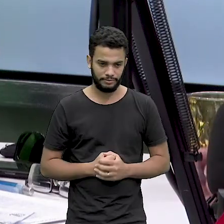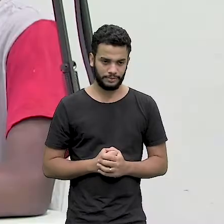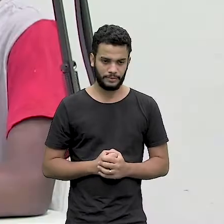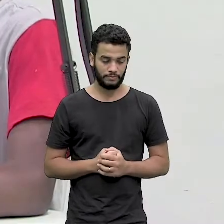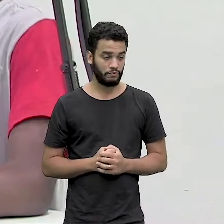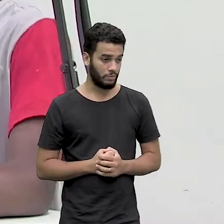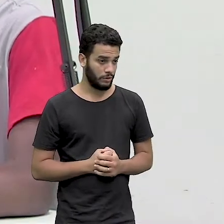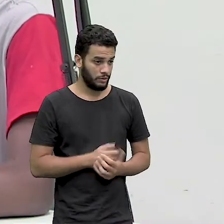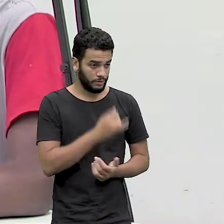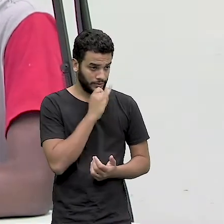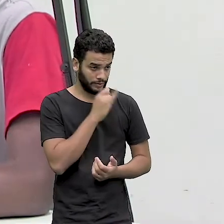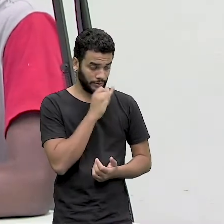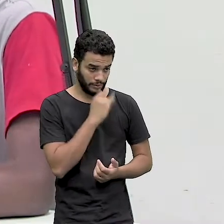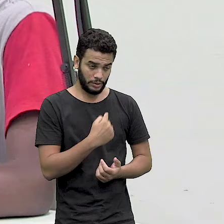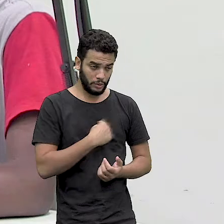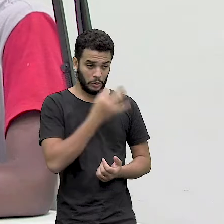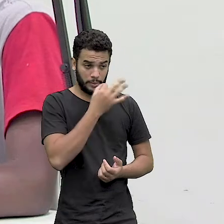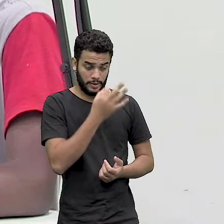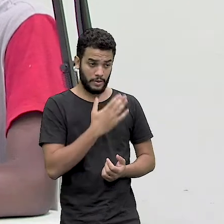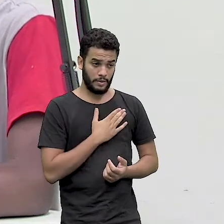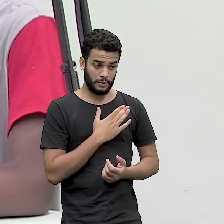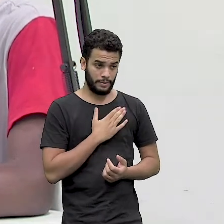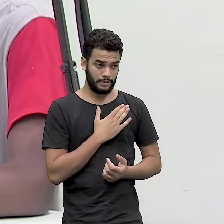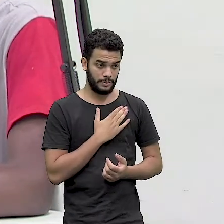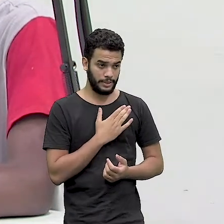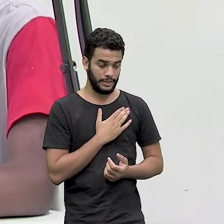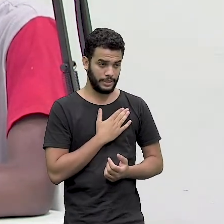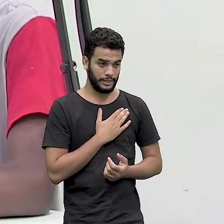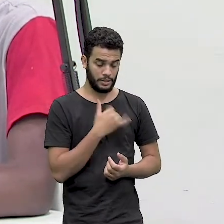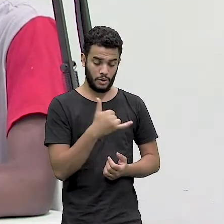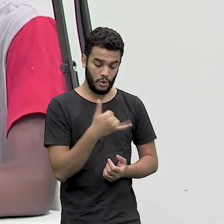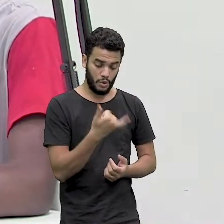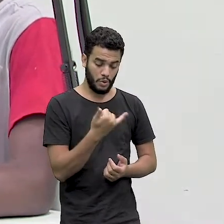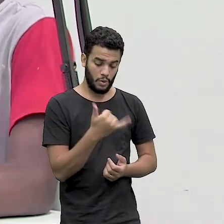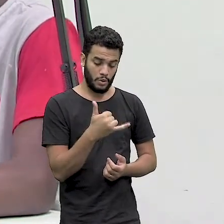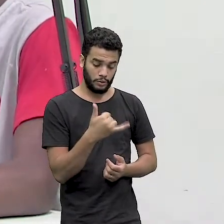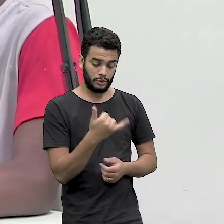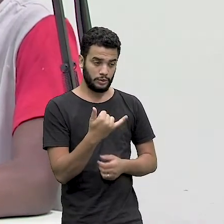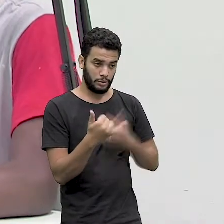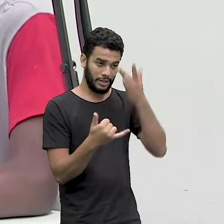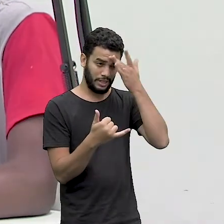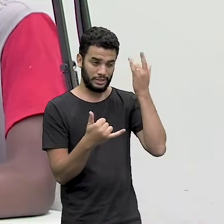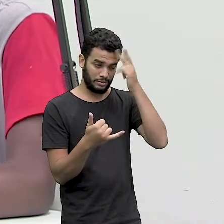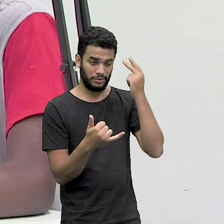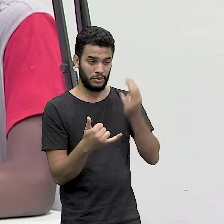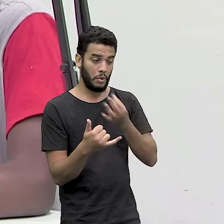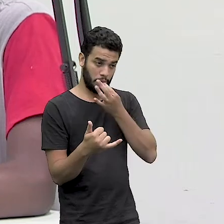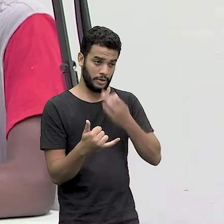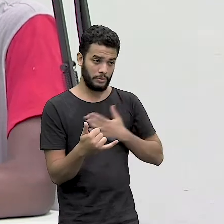eu julgaria que seria o celular, mas pelo que eu ouvi aqui